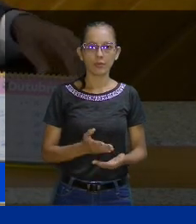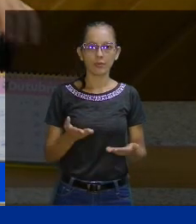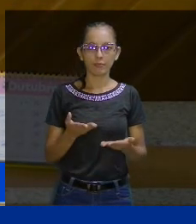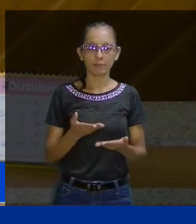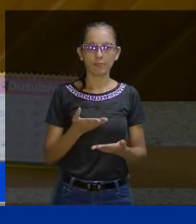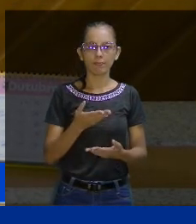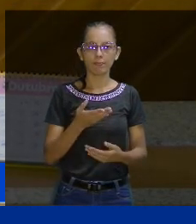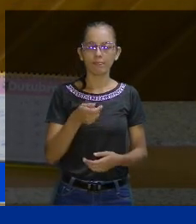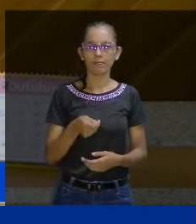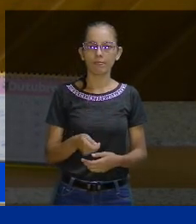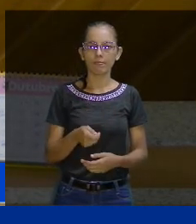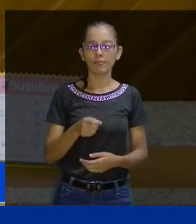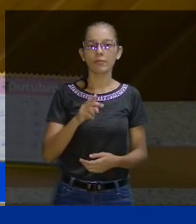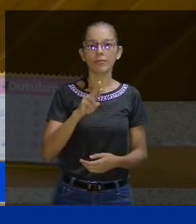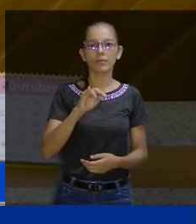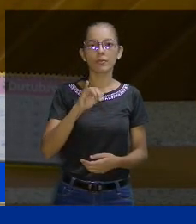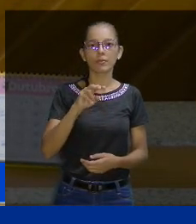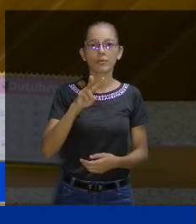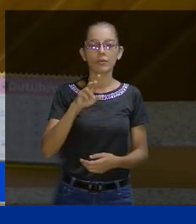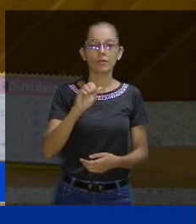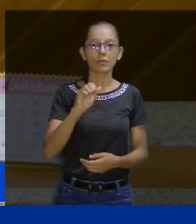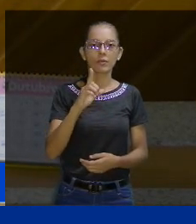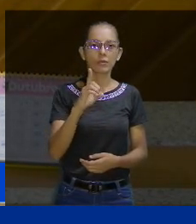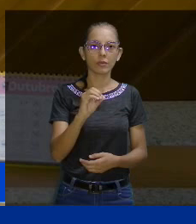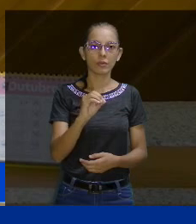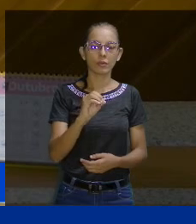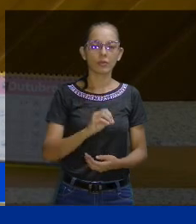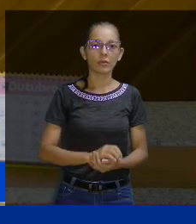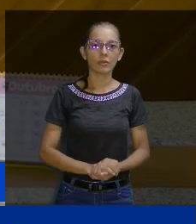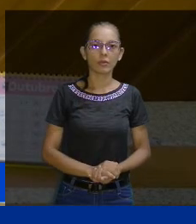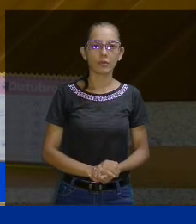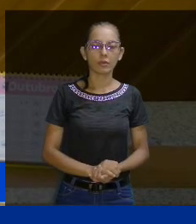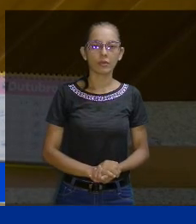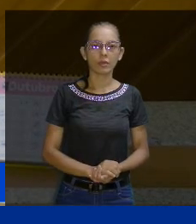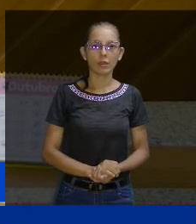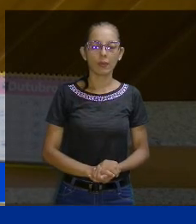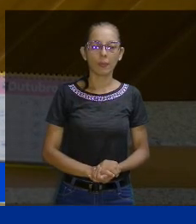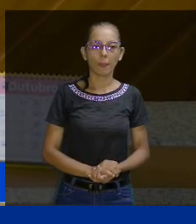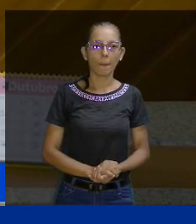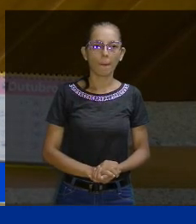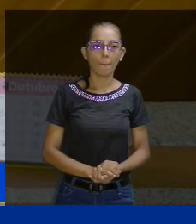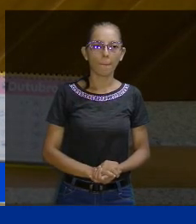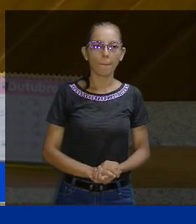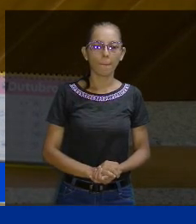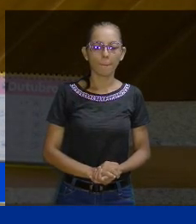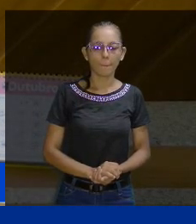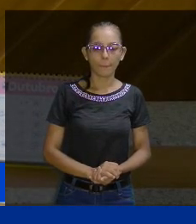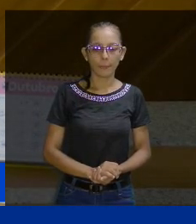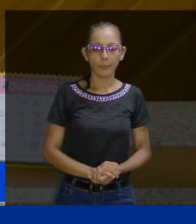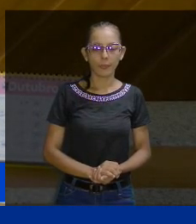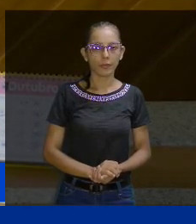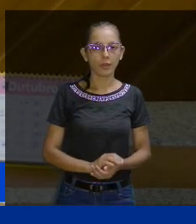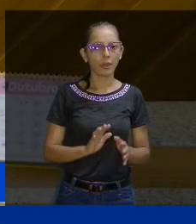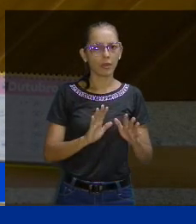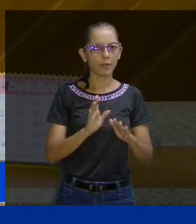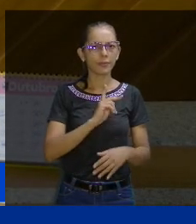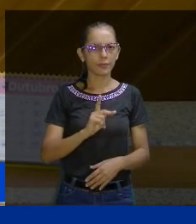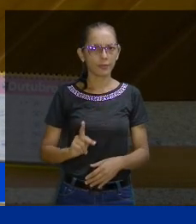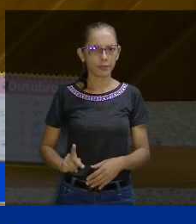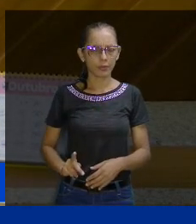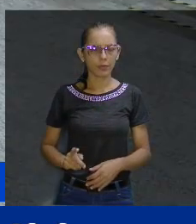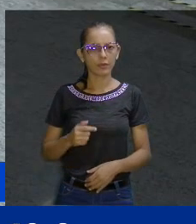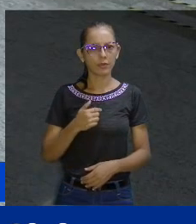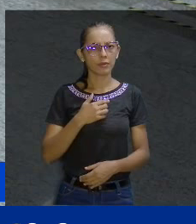Valente. Senhor presidente, pois não. Uma questão, eu gostaria, se possível,